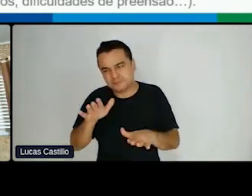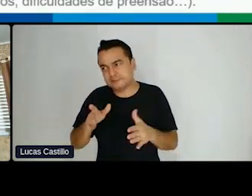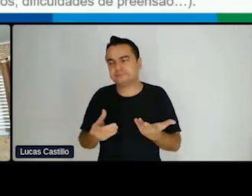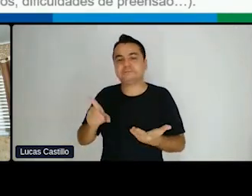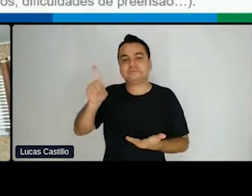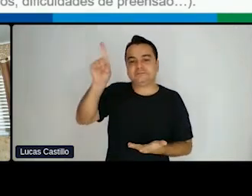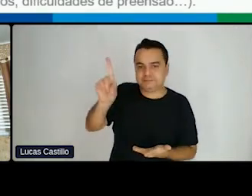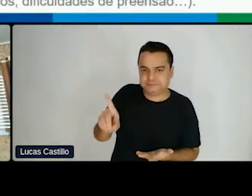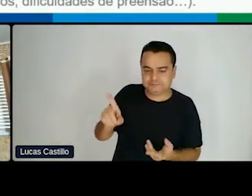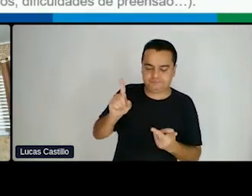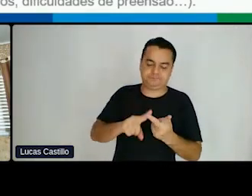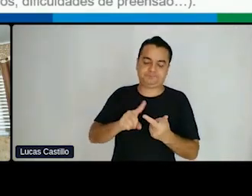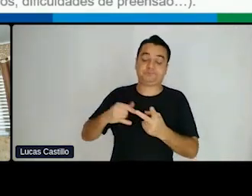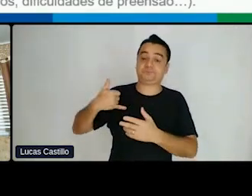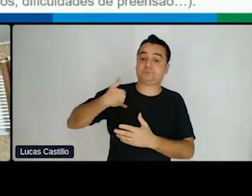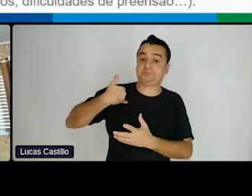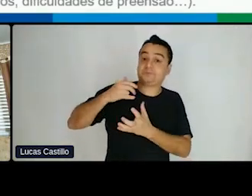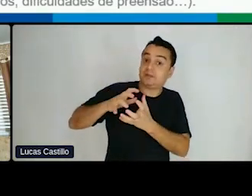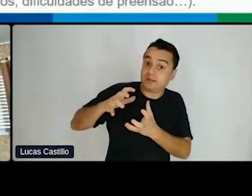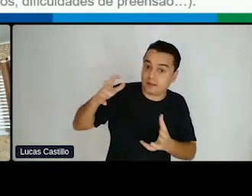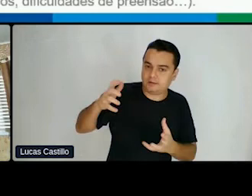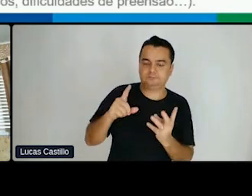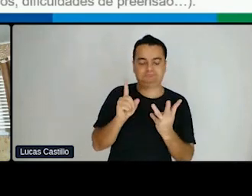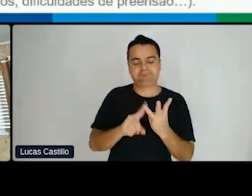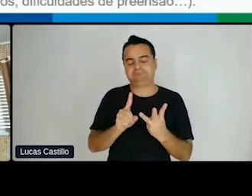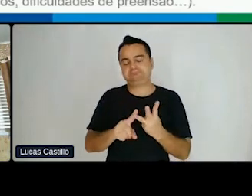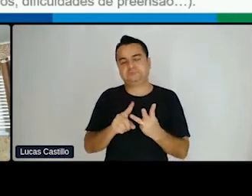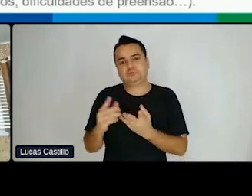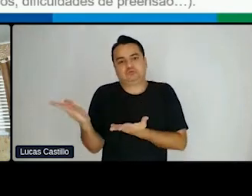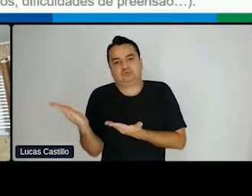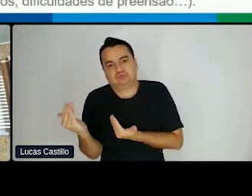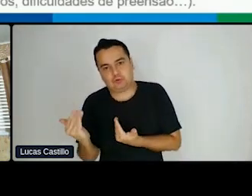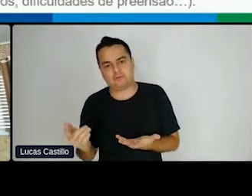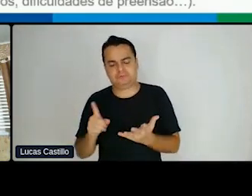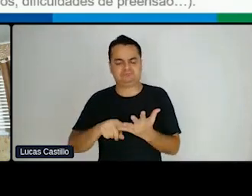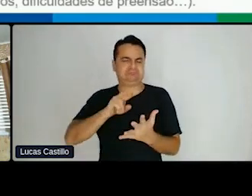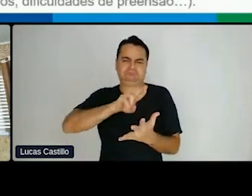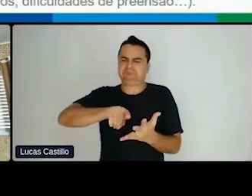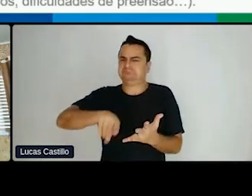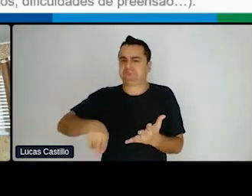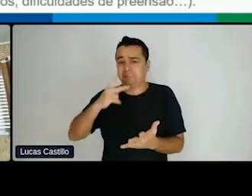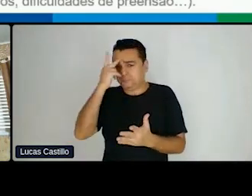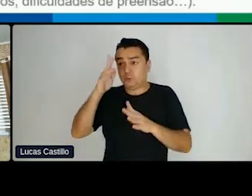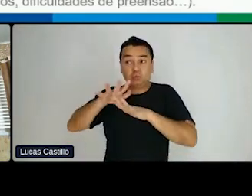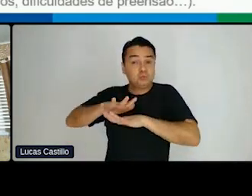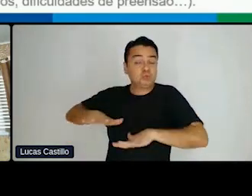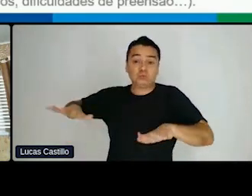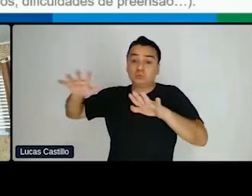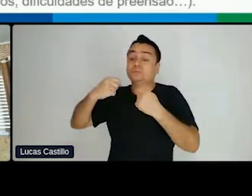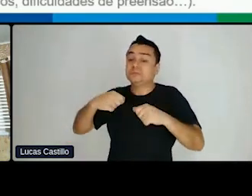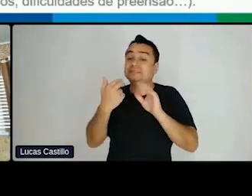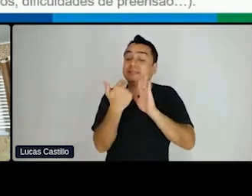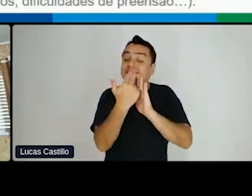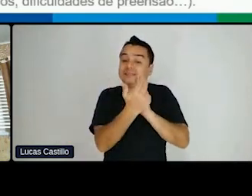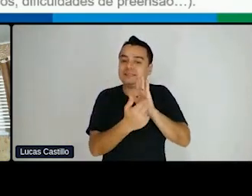é idoso, se não é. Então, é esse o princípio do desenho universal. E